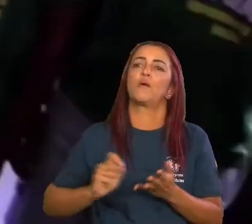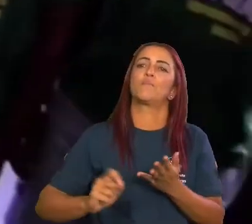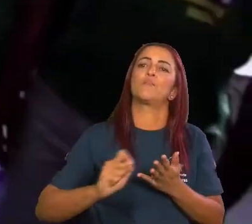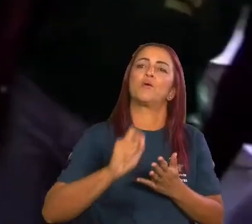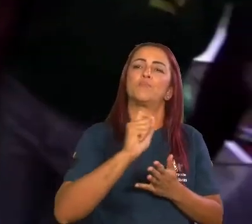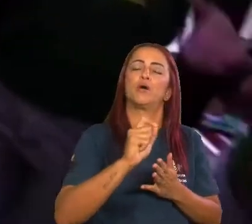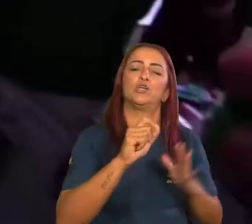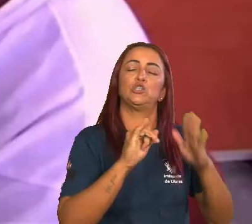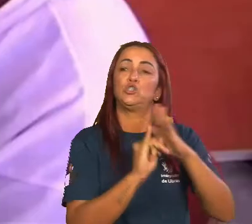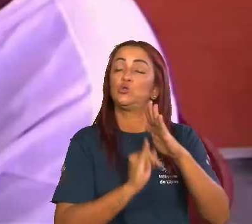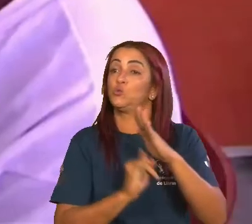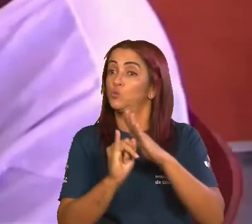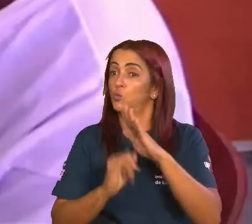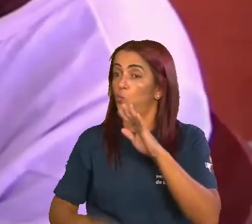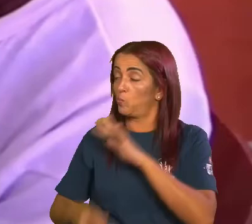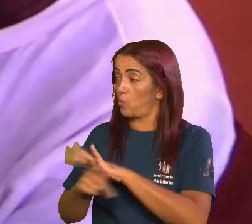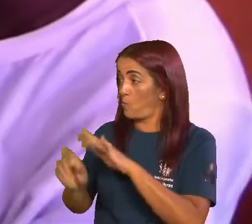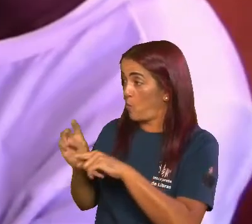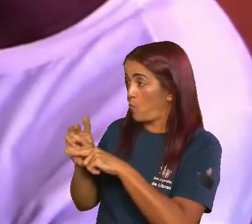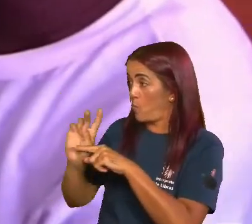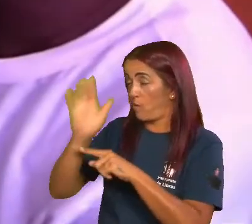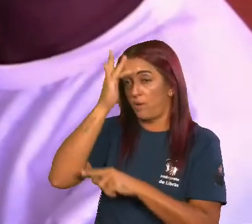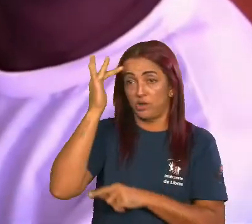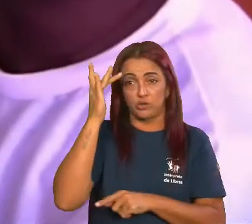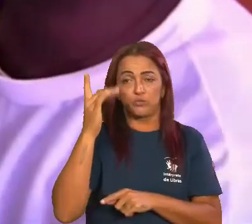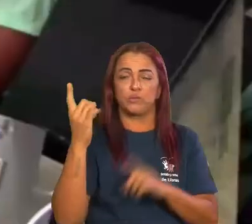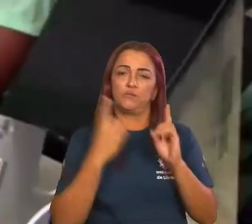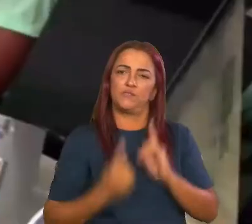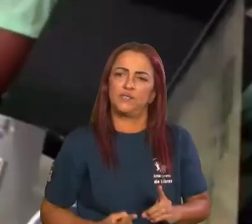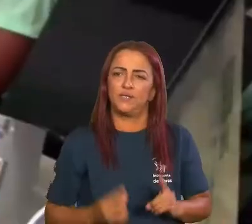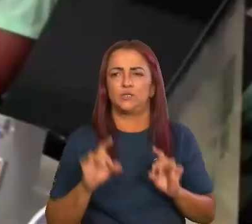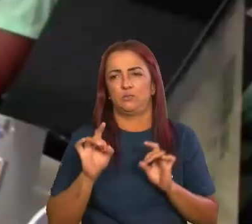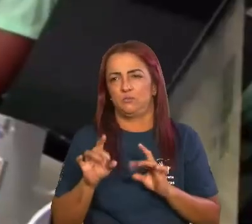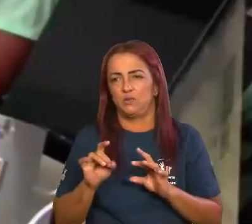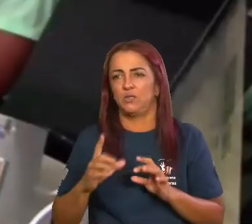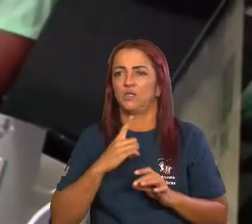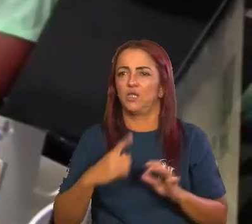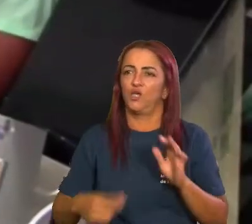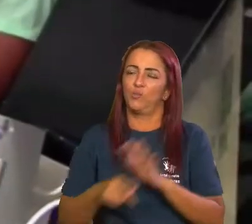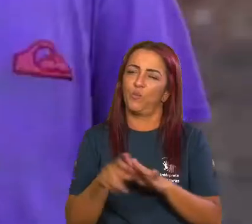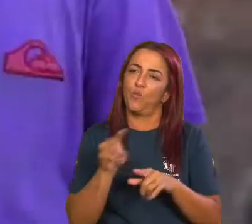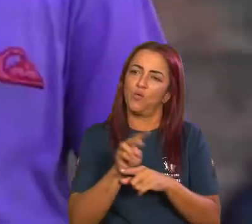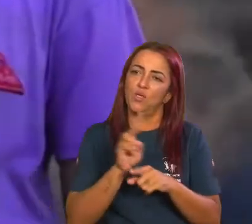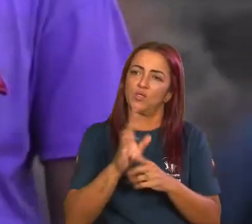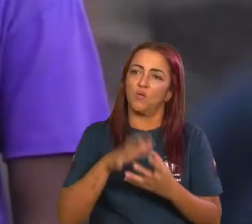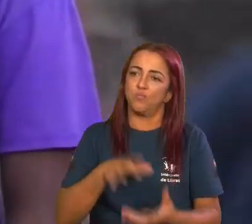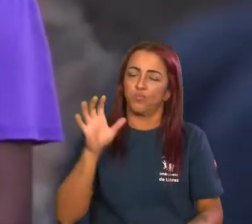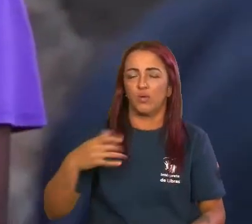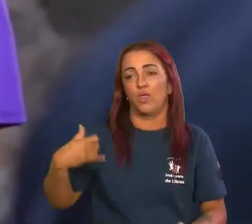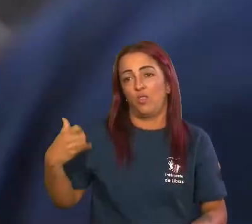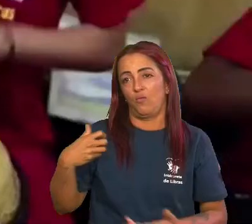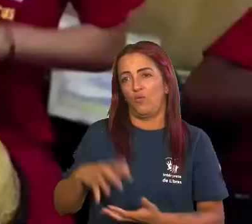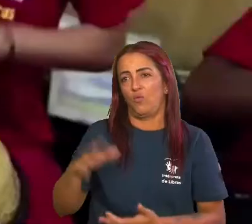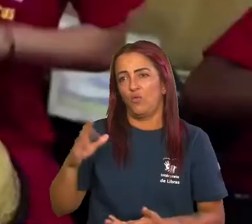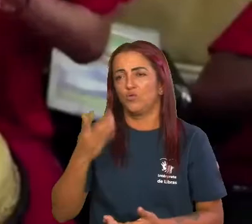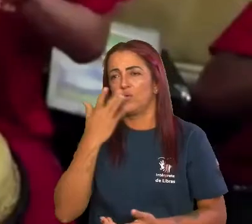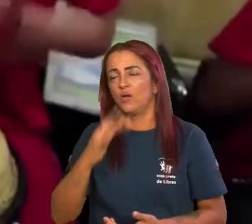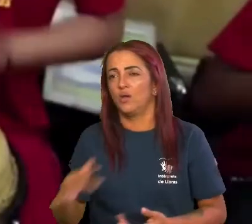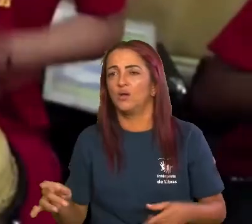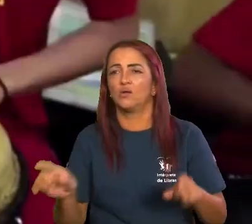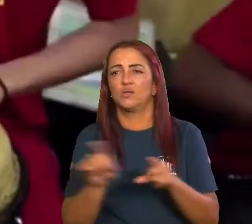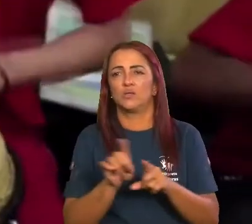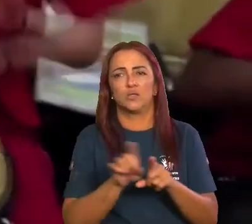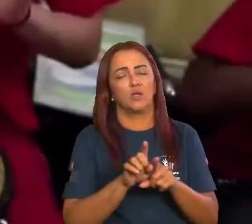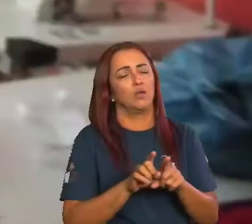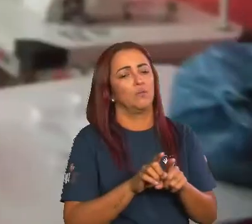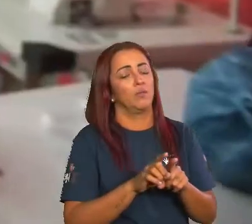que cuidam de pessoas especiais, é o cuidado com o idoso, com a criança, enfim. Tanto através